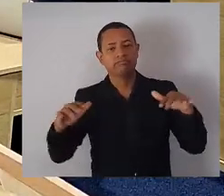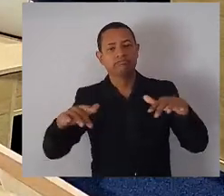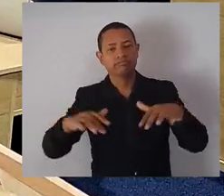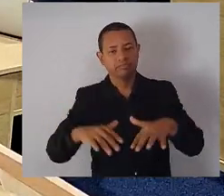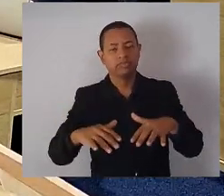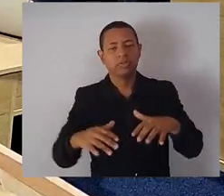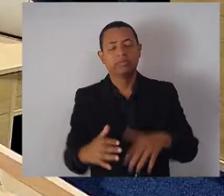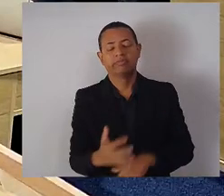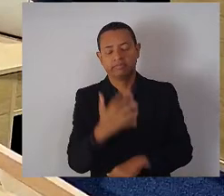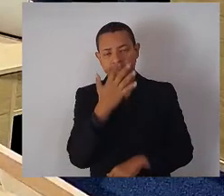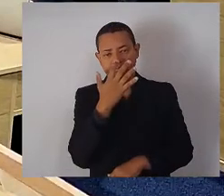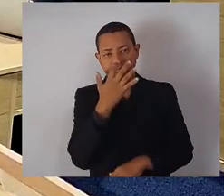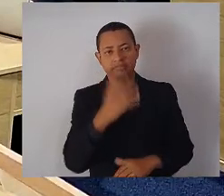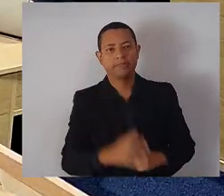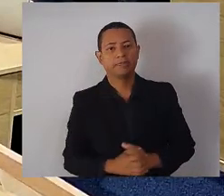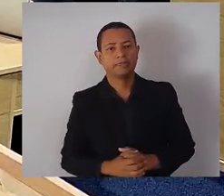sessão.